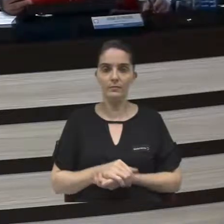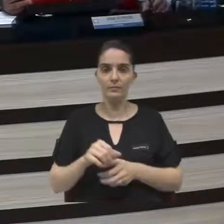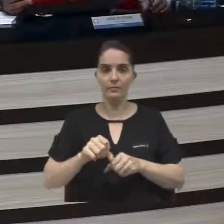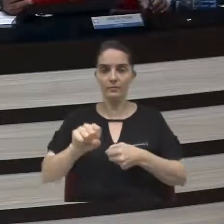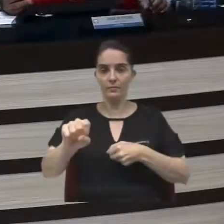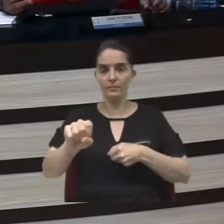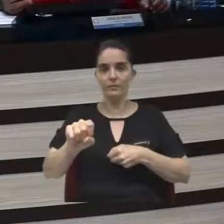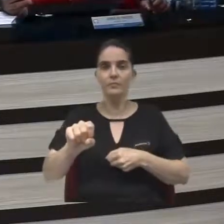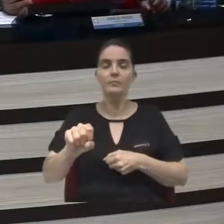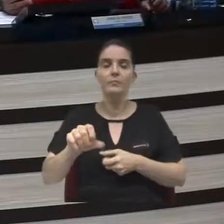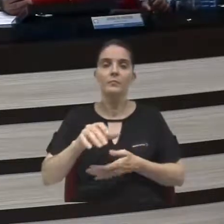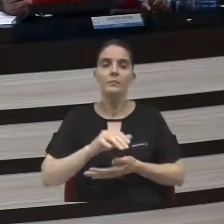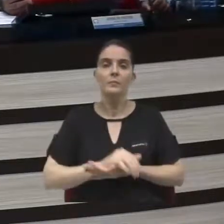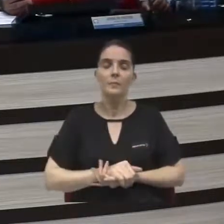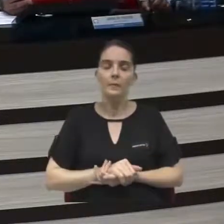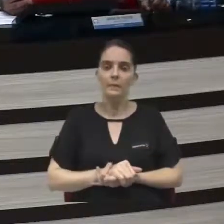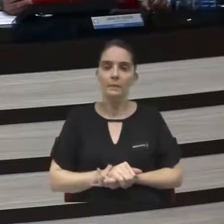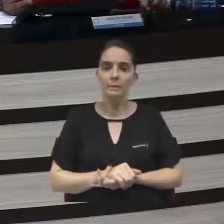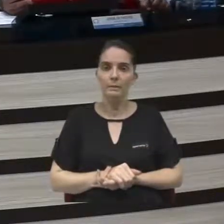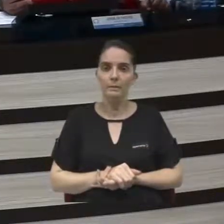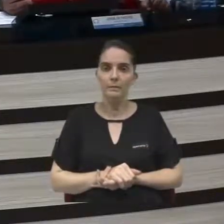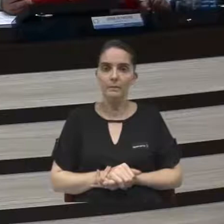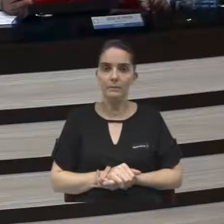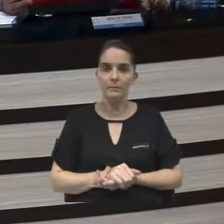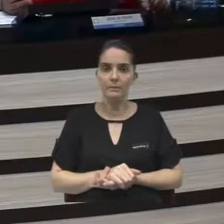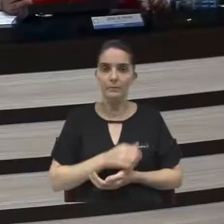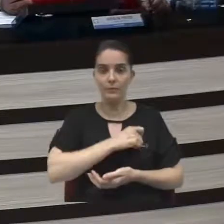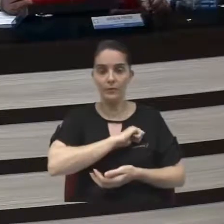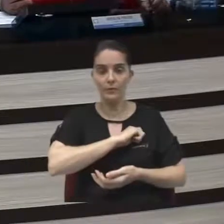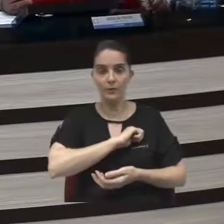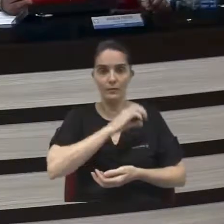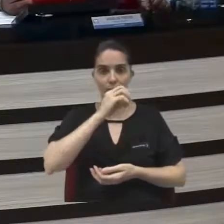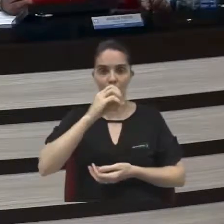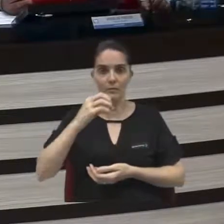Ofício Tribunal de Contas